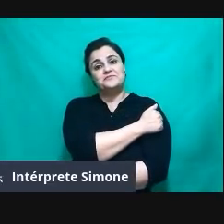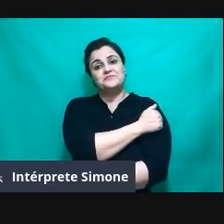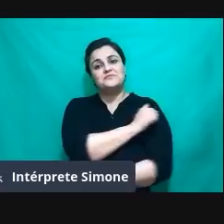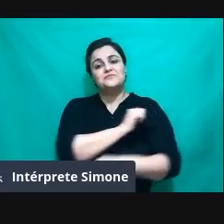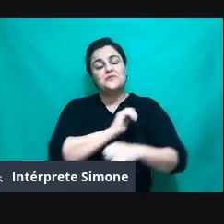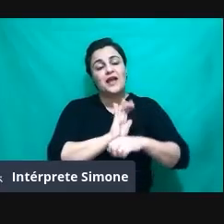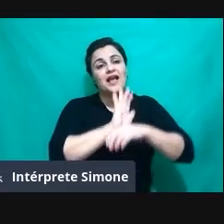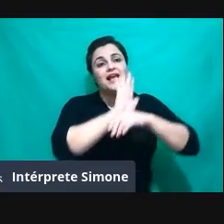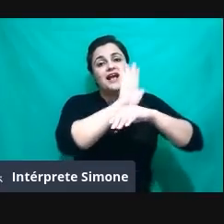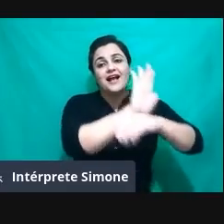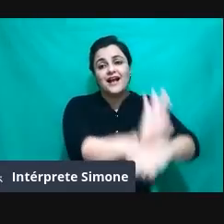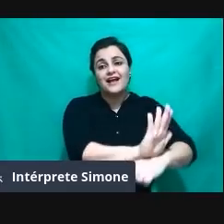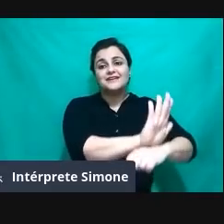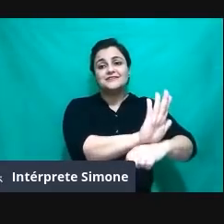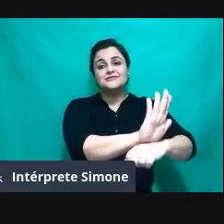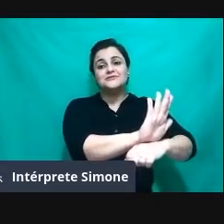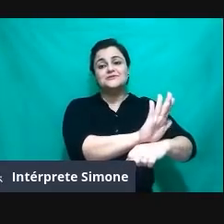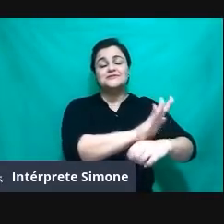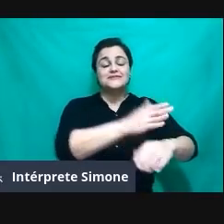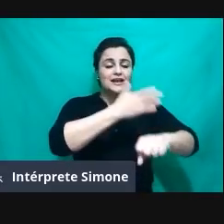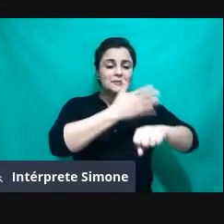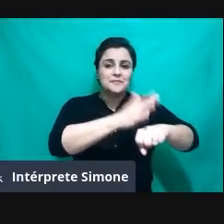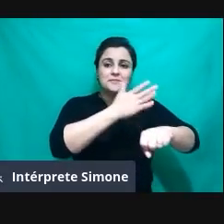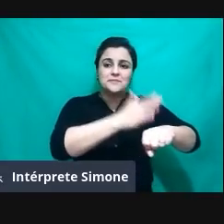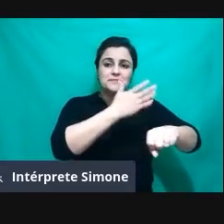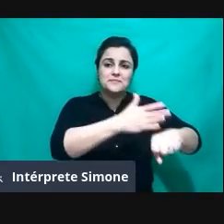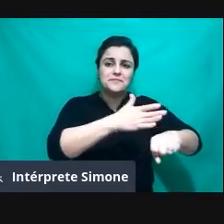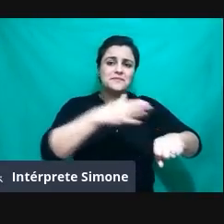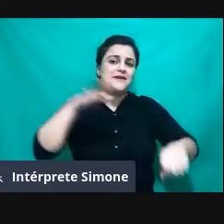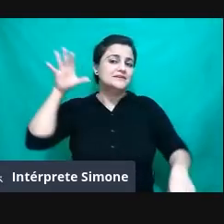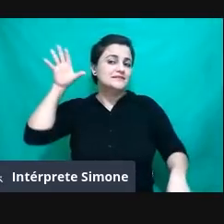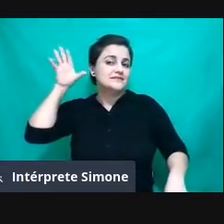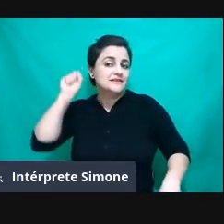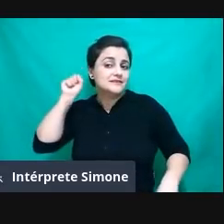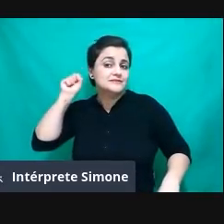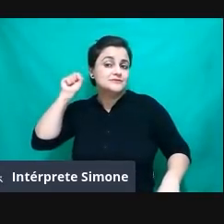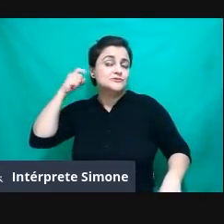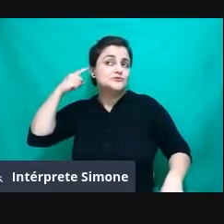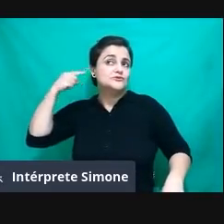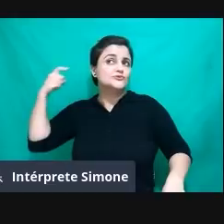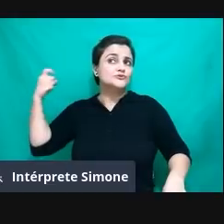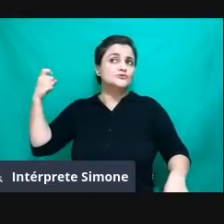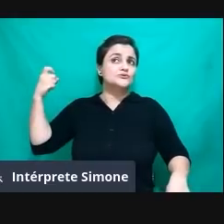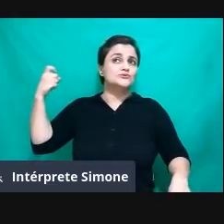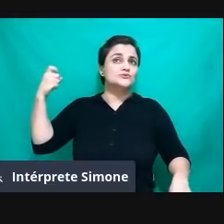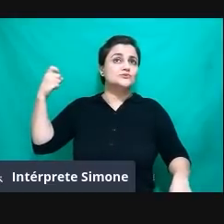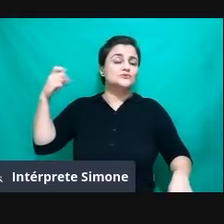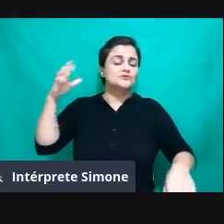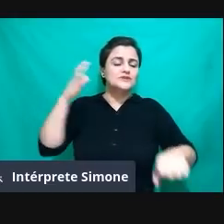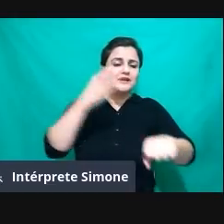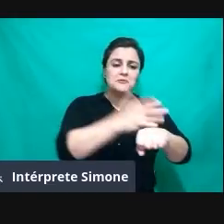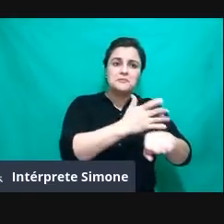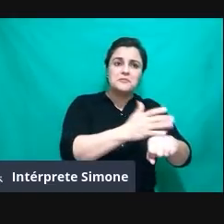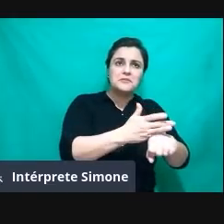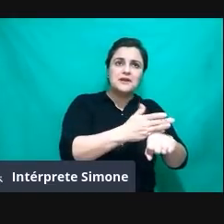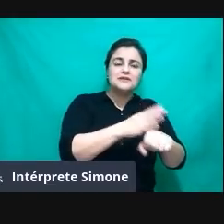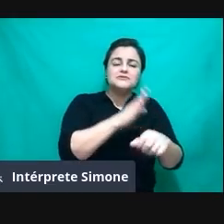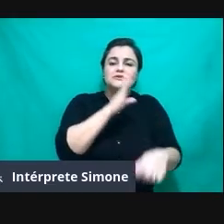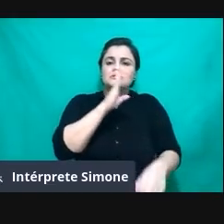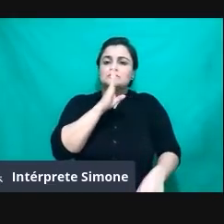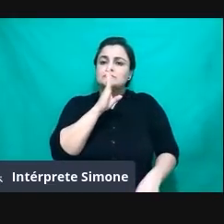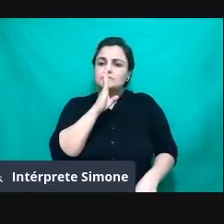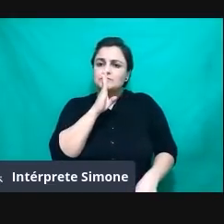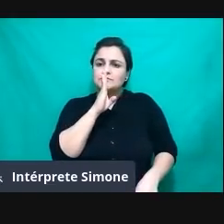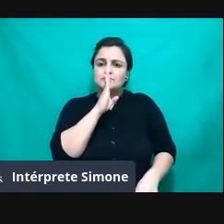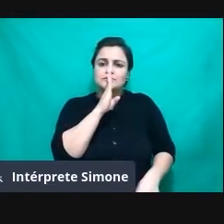ela praticar a escuta e também praticar o silêncio, porque eu tenho tempo